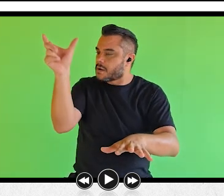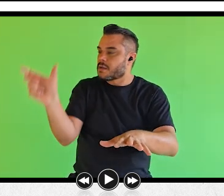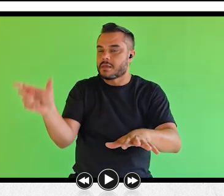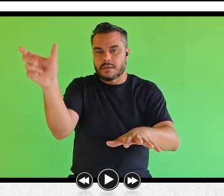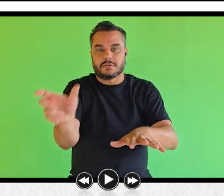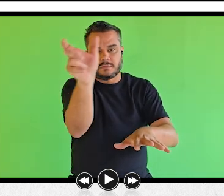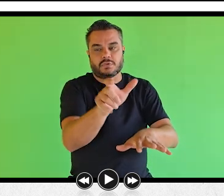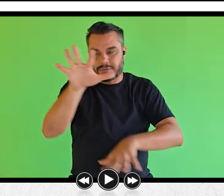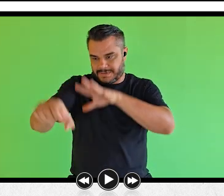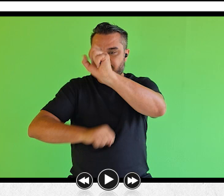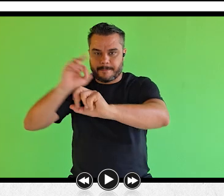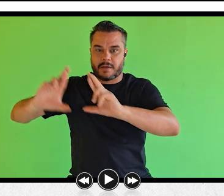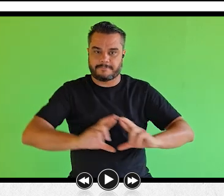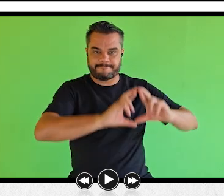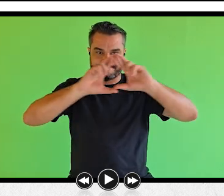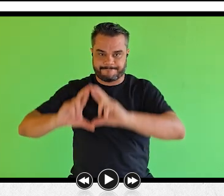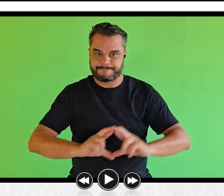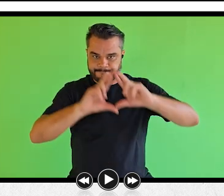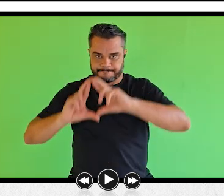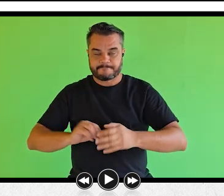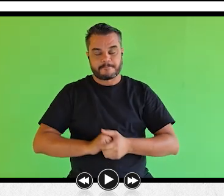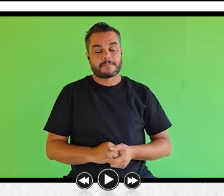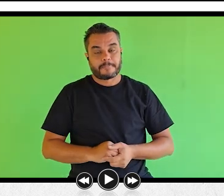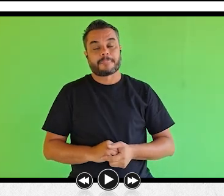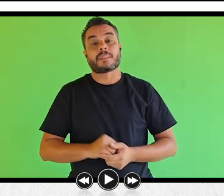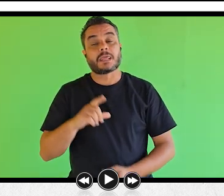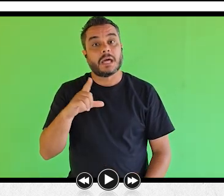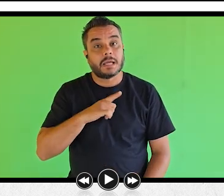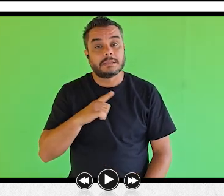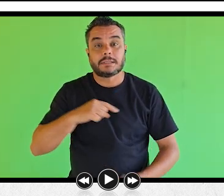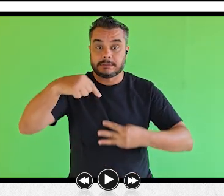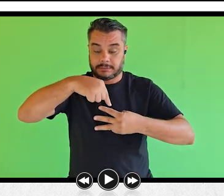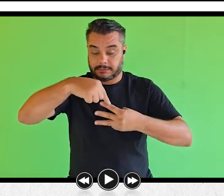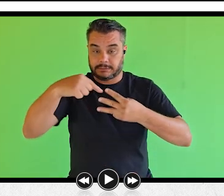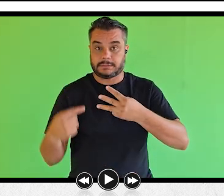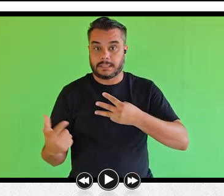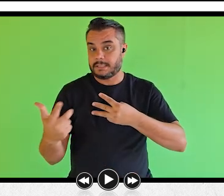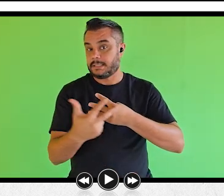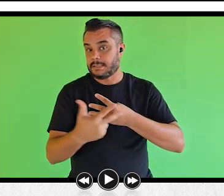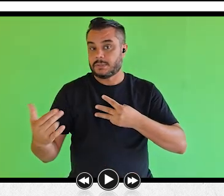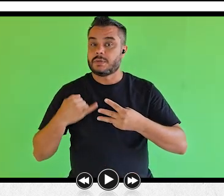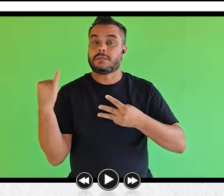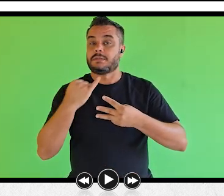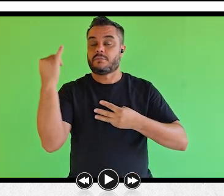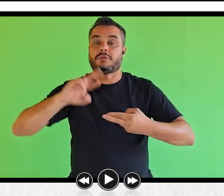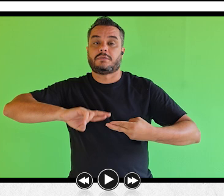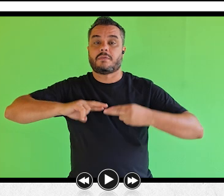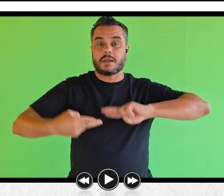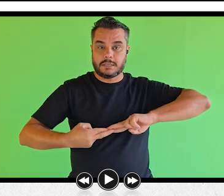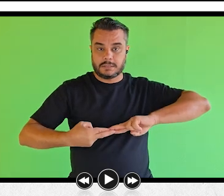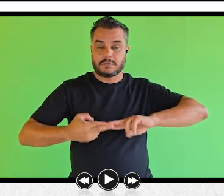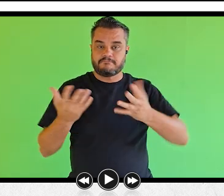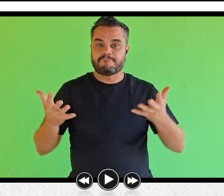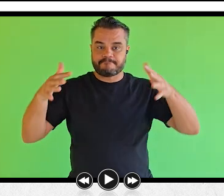3 principais aspectos aqui relacionados a essa inclusão. Primeiro é a contratação das cooperativas e